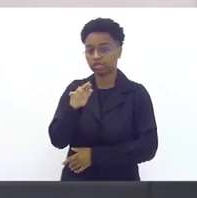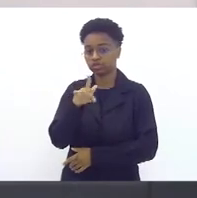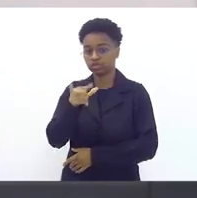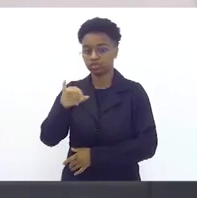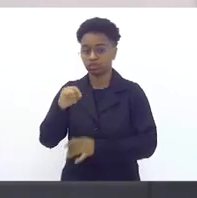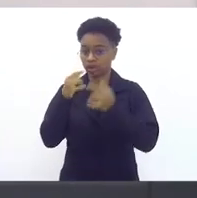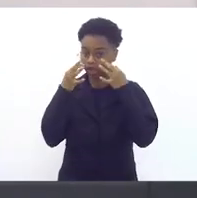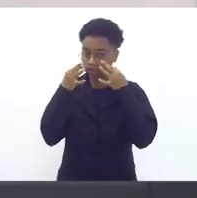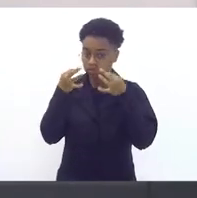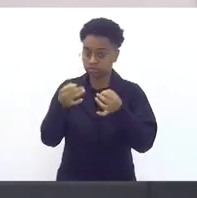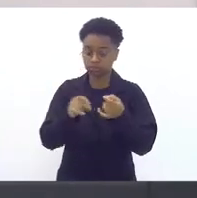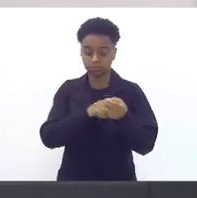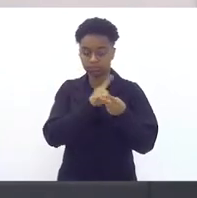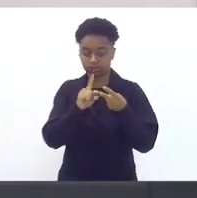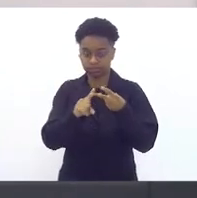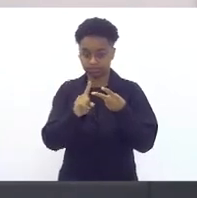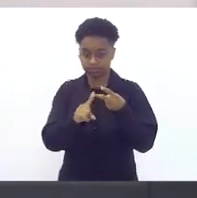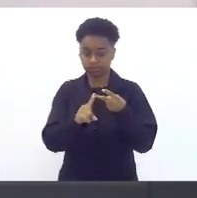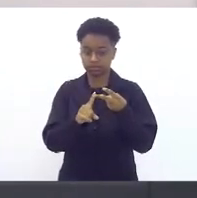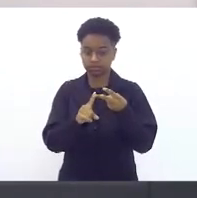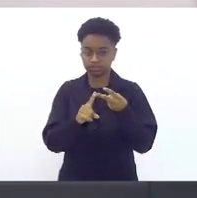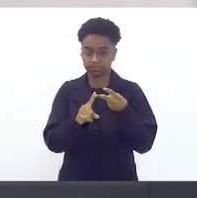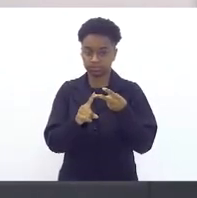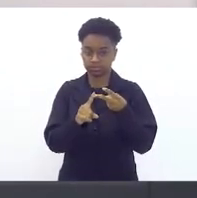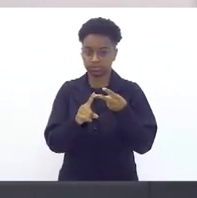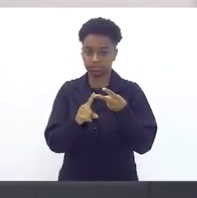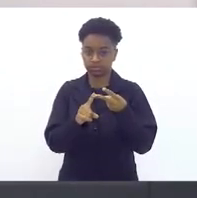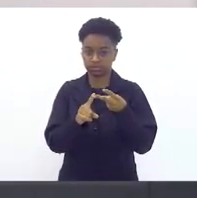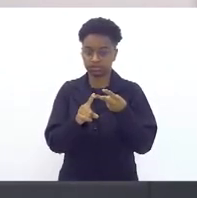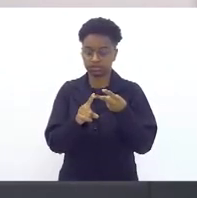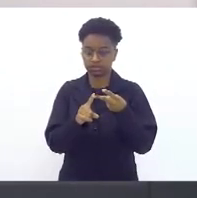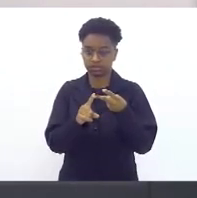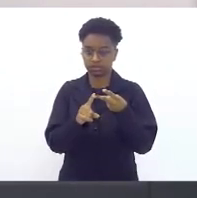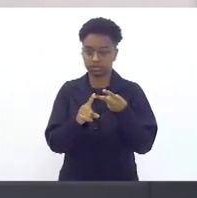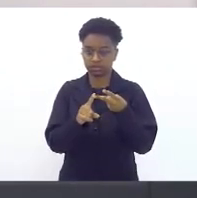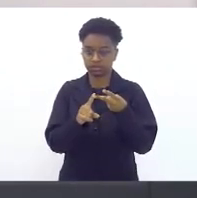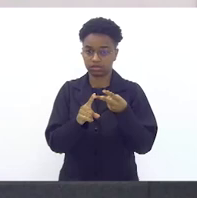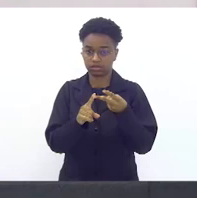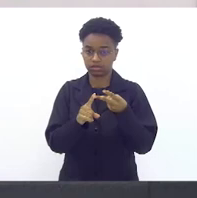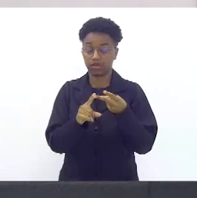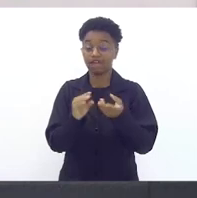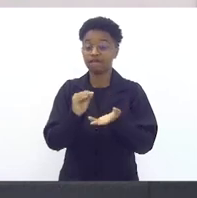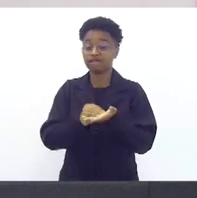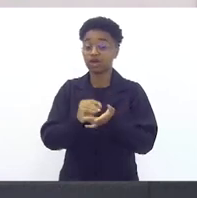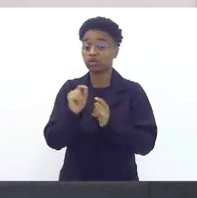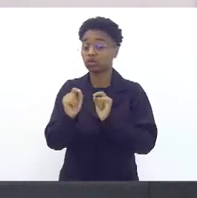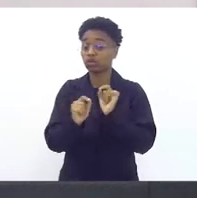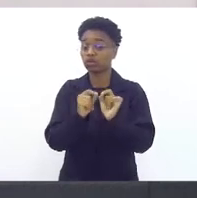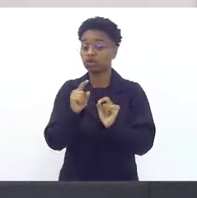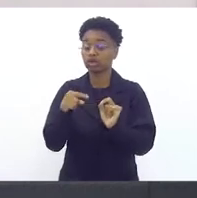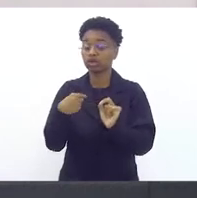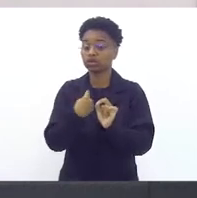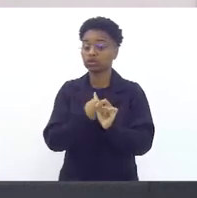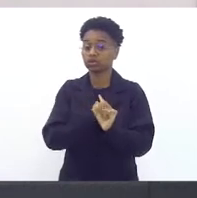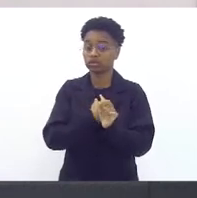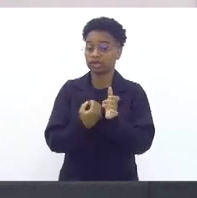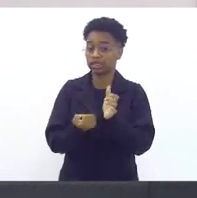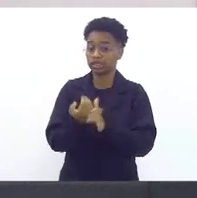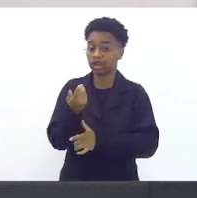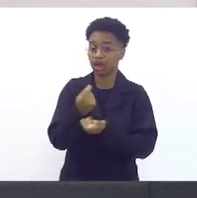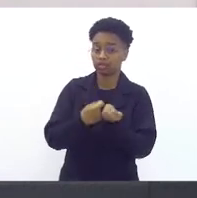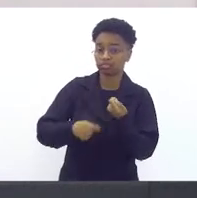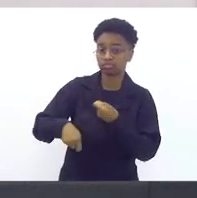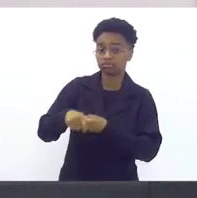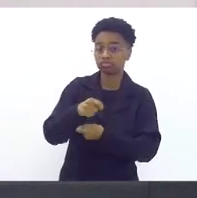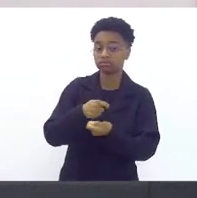especialmente. A segunda questão é essa de o que falta para a gente abrir a mesa de negociação,